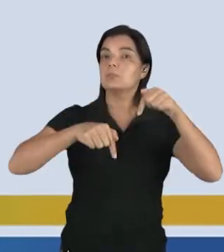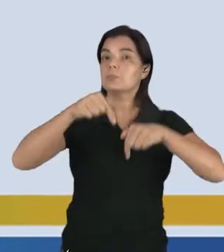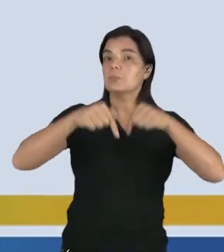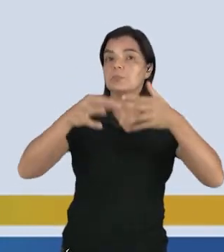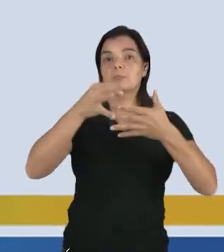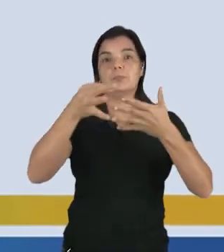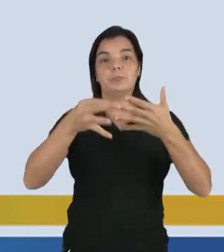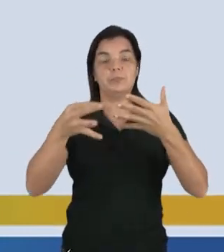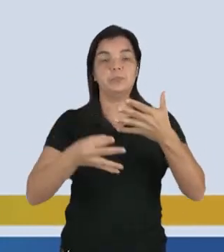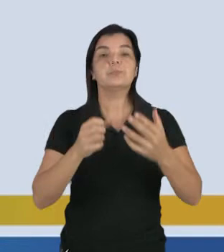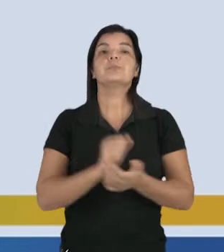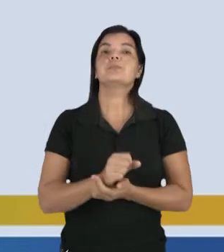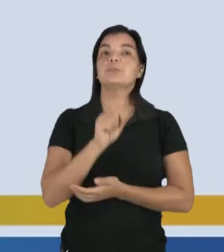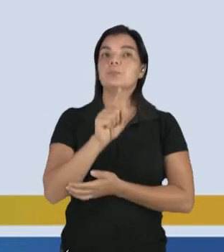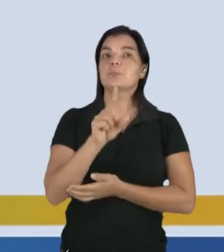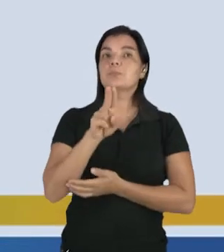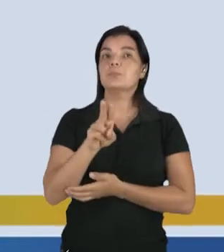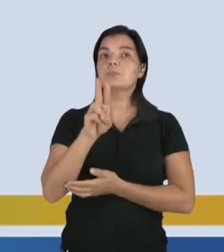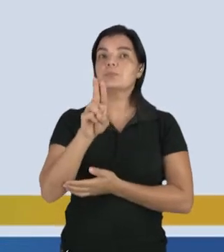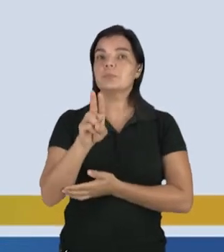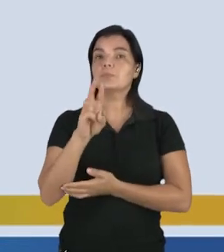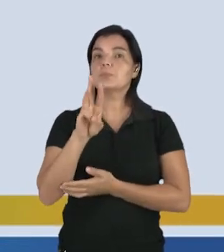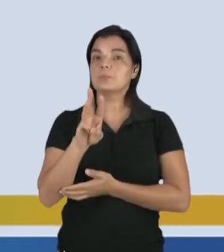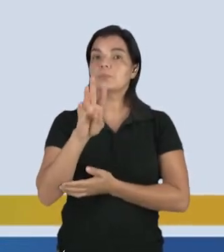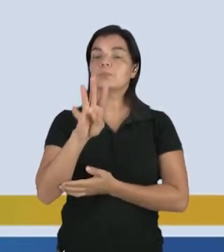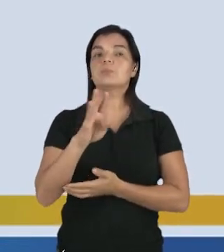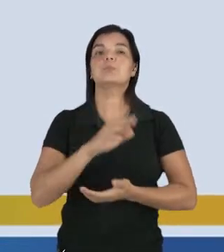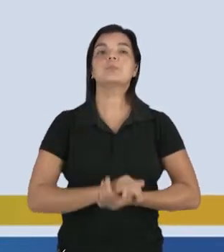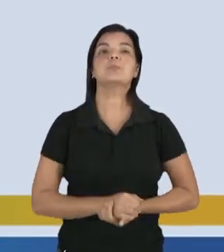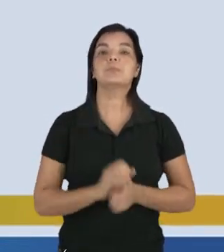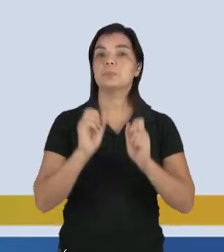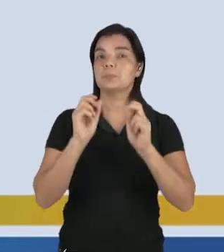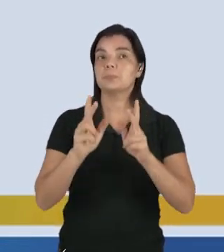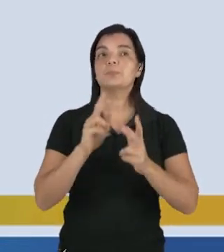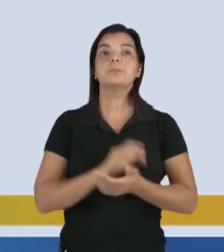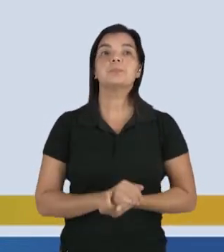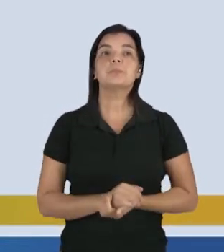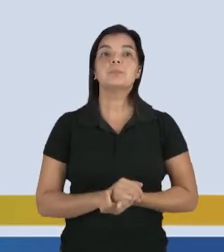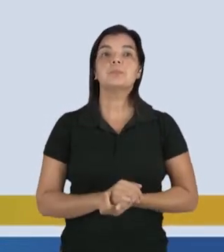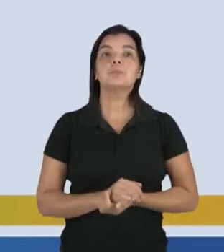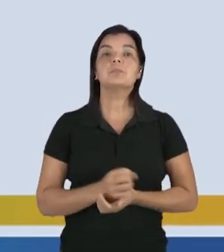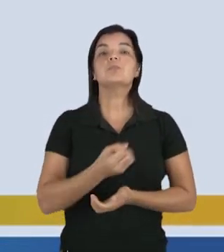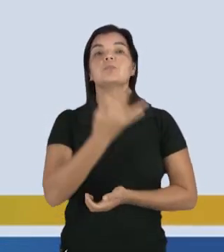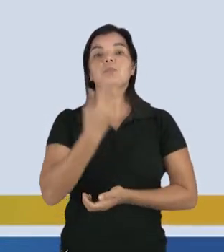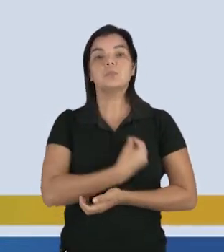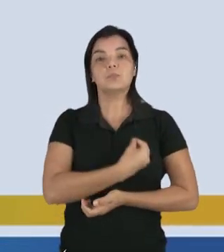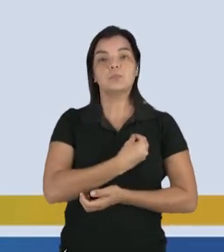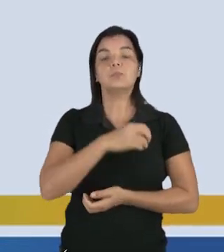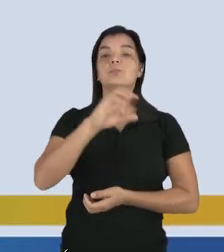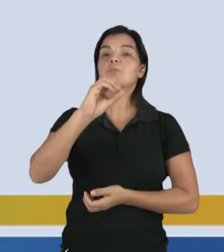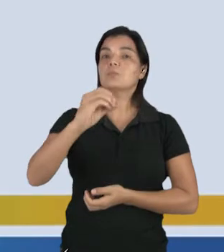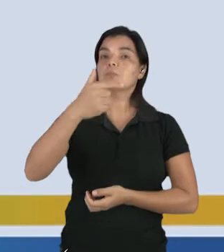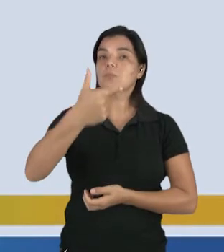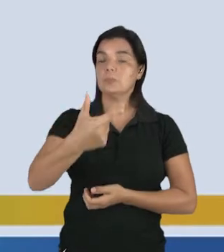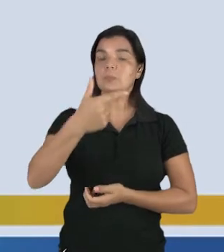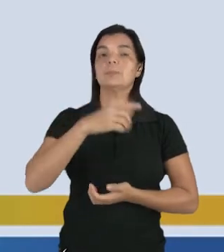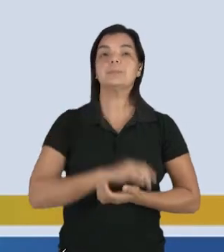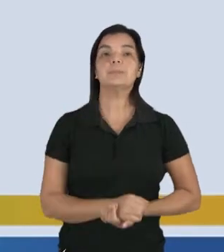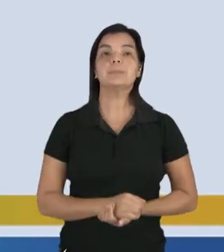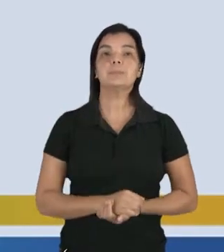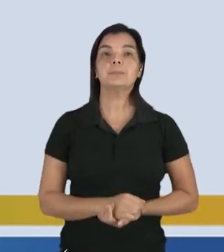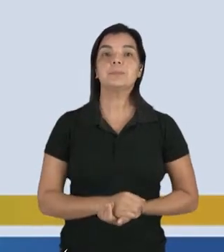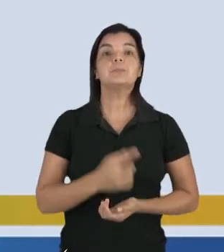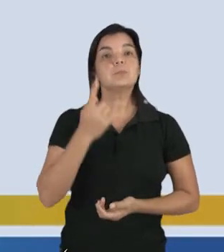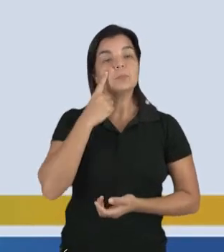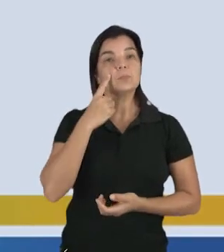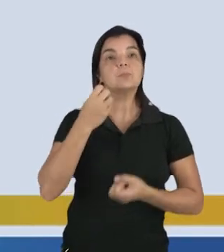elementos químicos. Aqui tem 1, 2, 3, 4, ok? E quanto à presença de